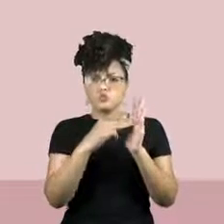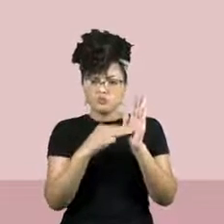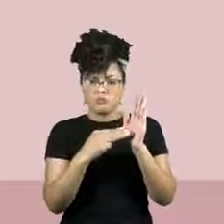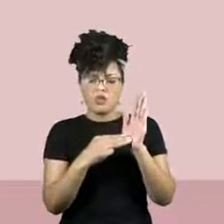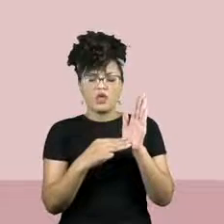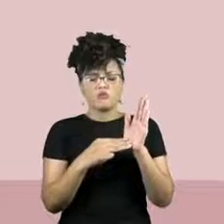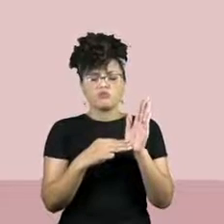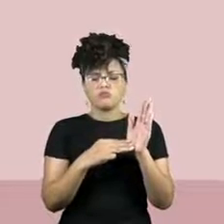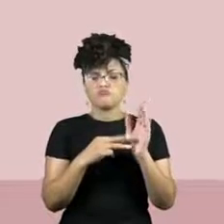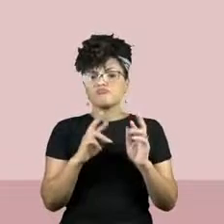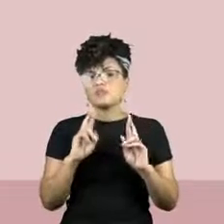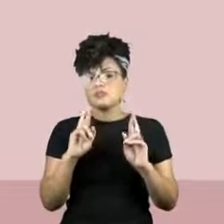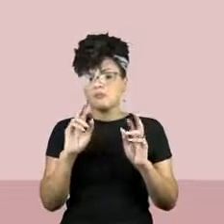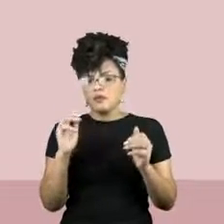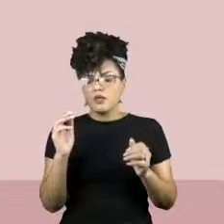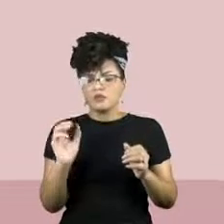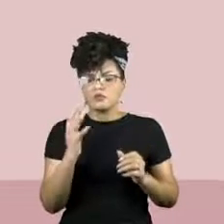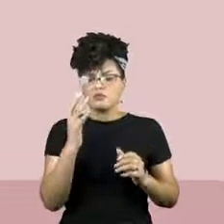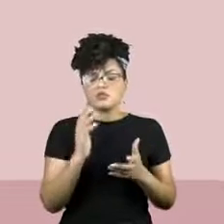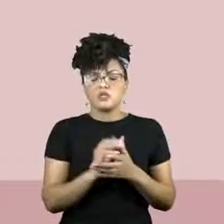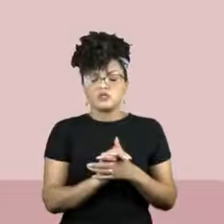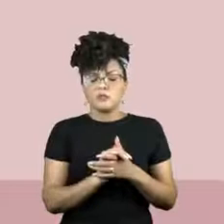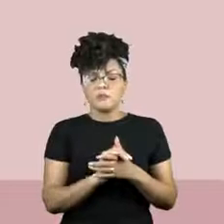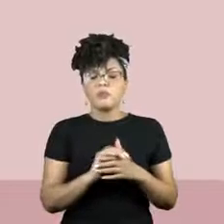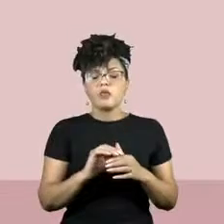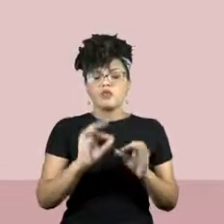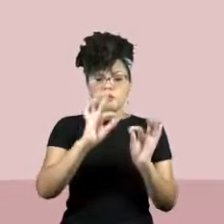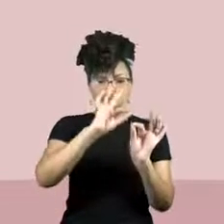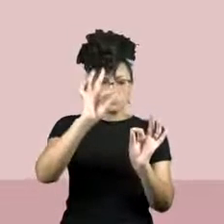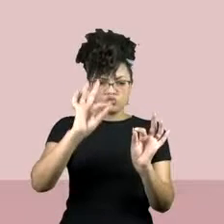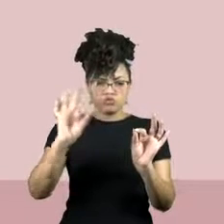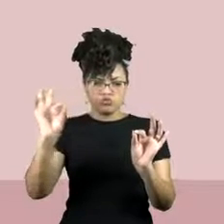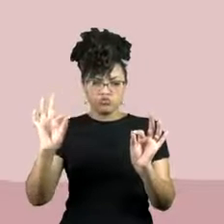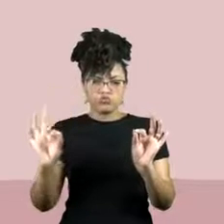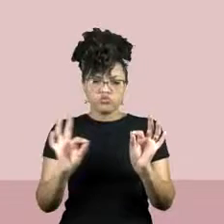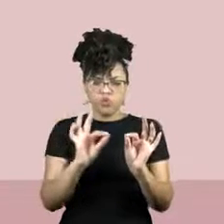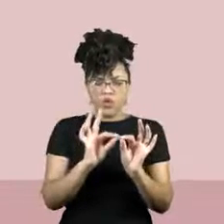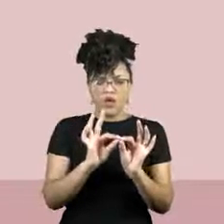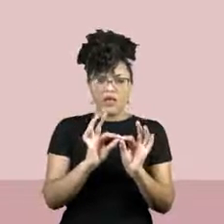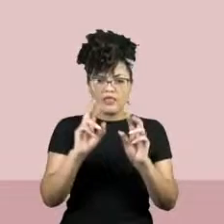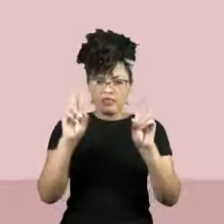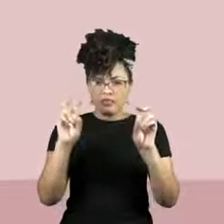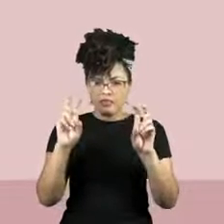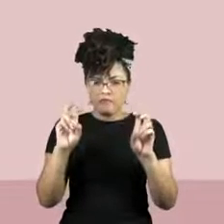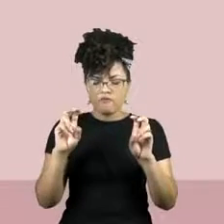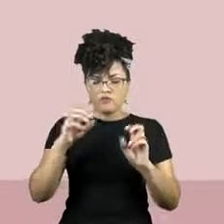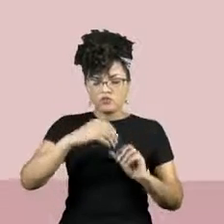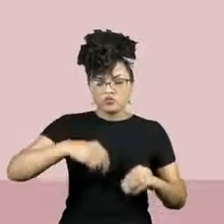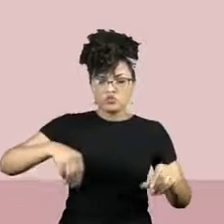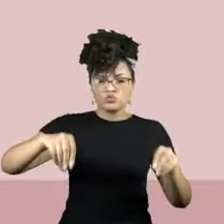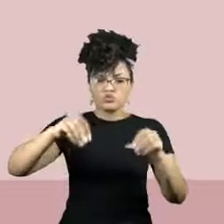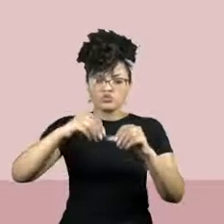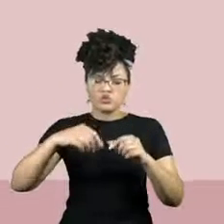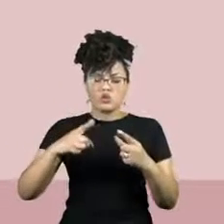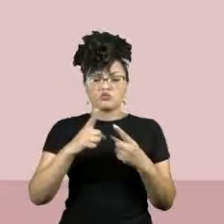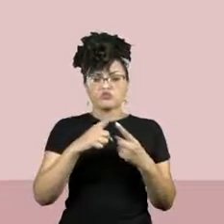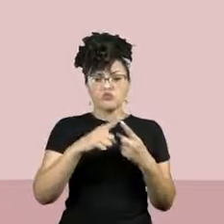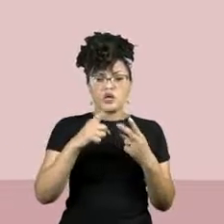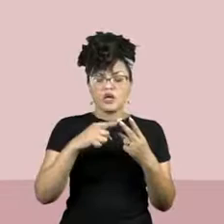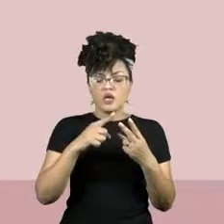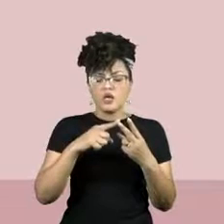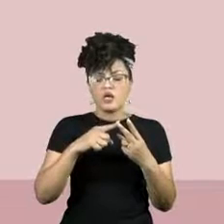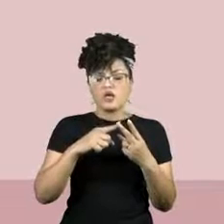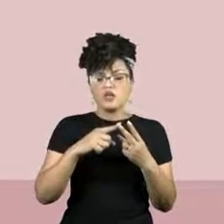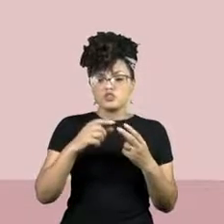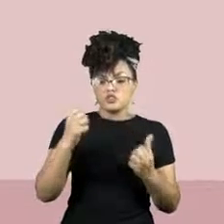uma definição geométrica da interface, mas também definições de solos, definição de ancoragens, definições,